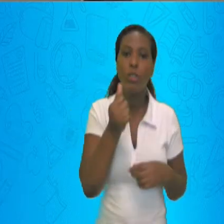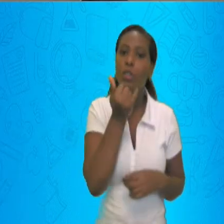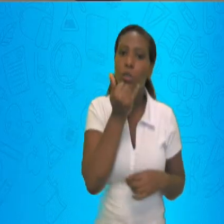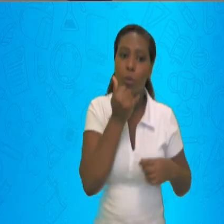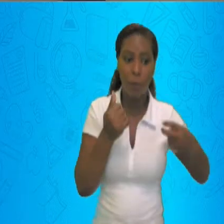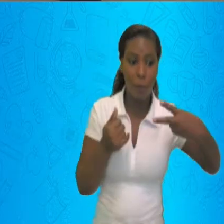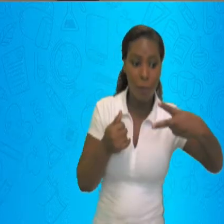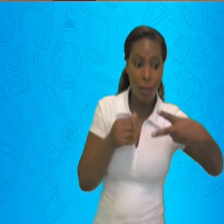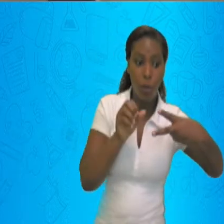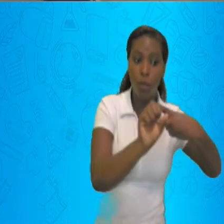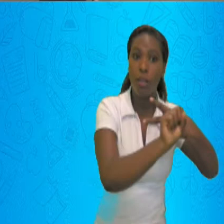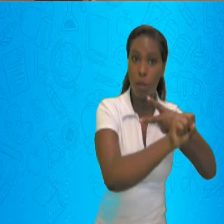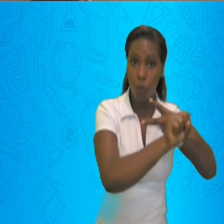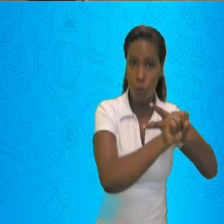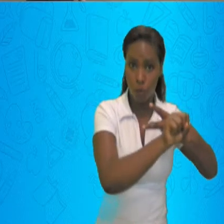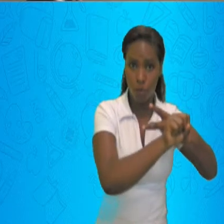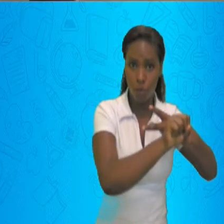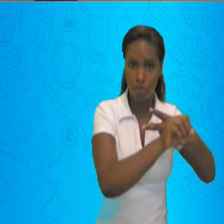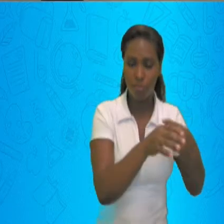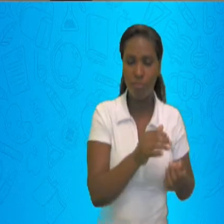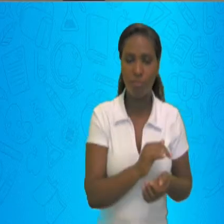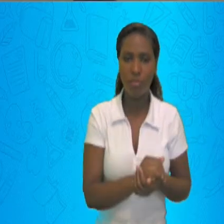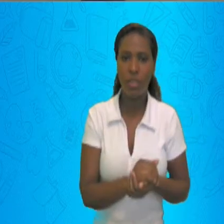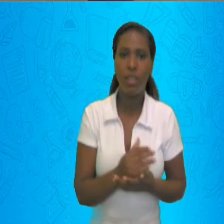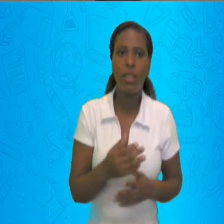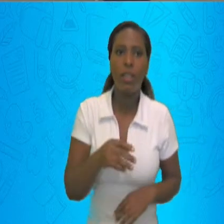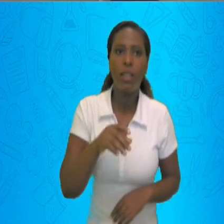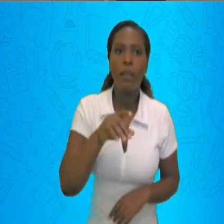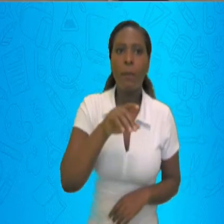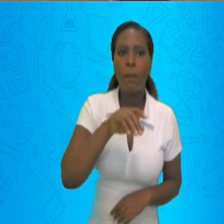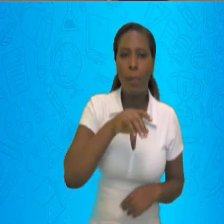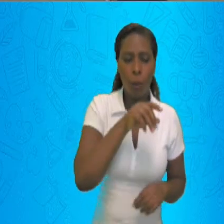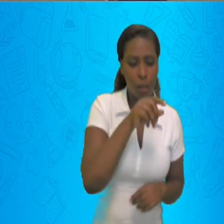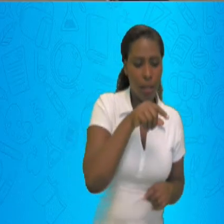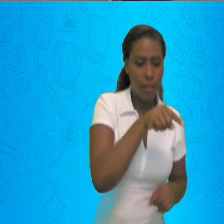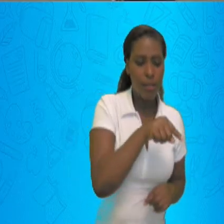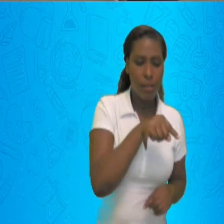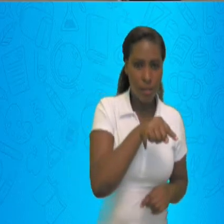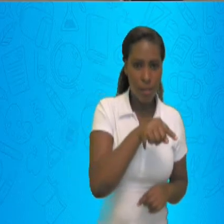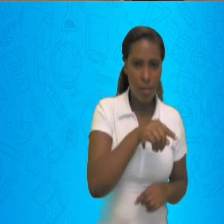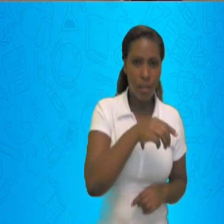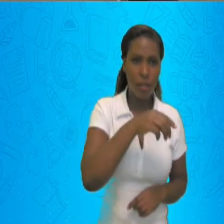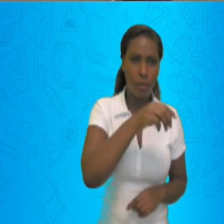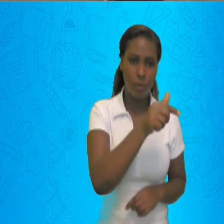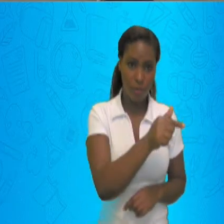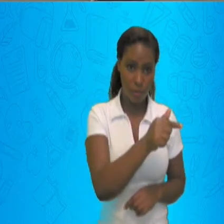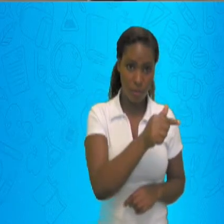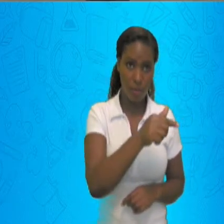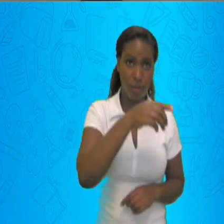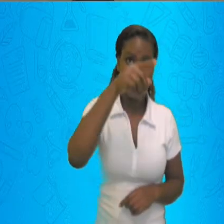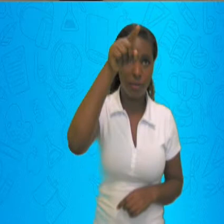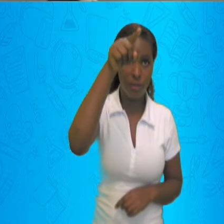mede 3. O terceiro lado é um número menor que 8.